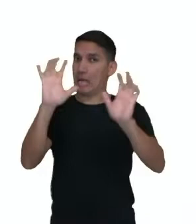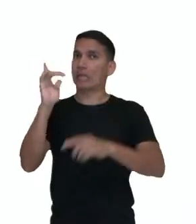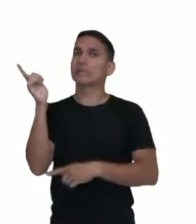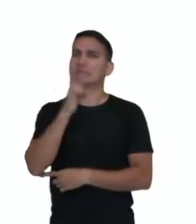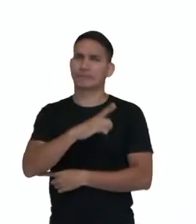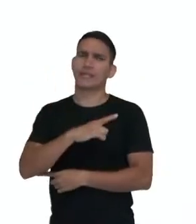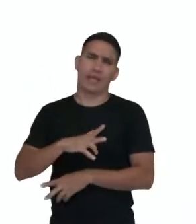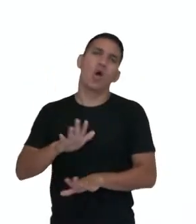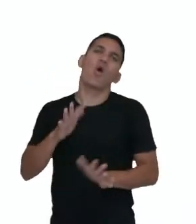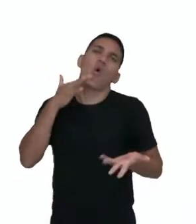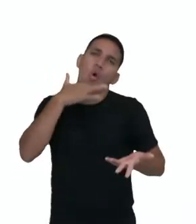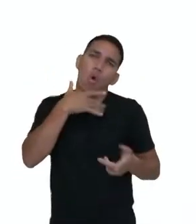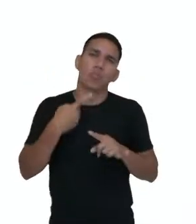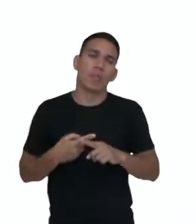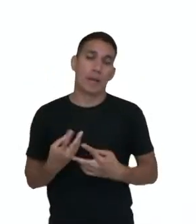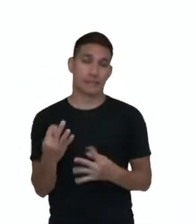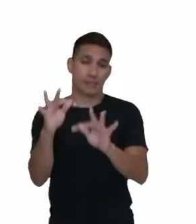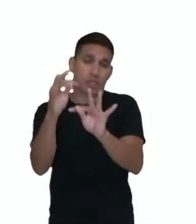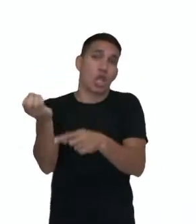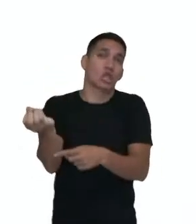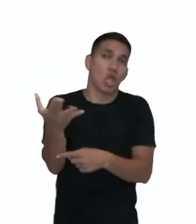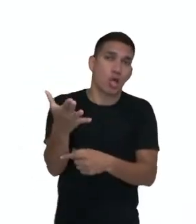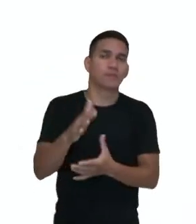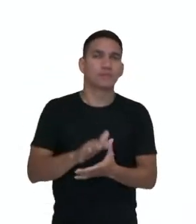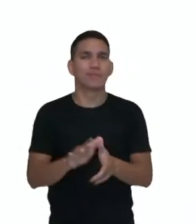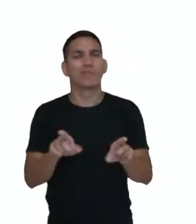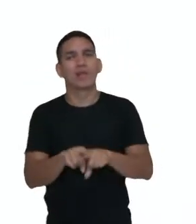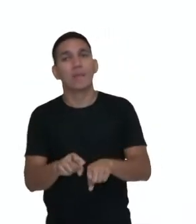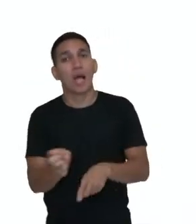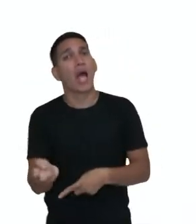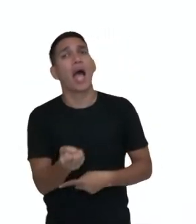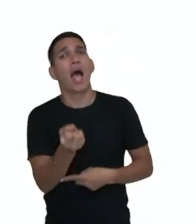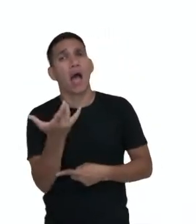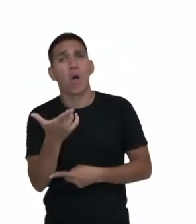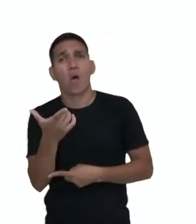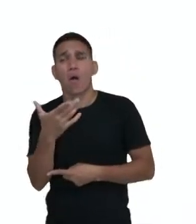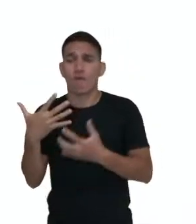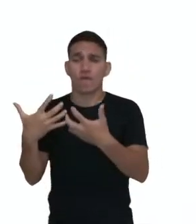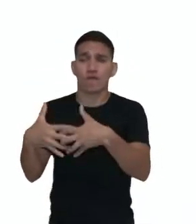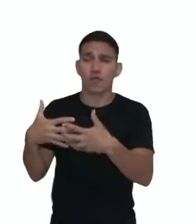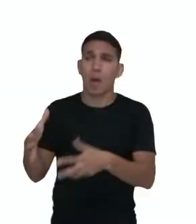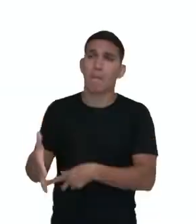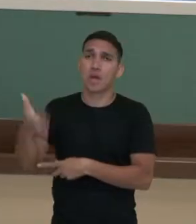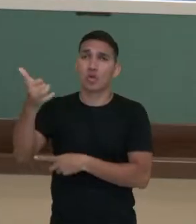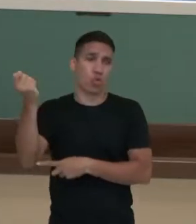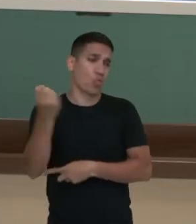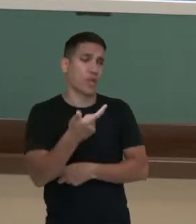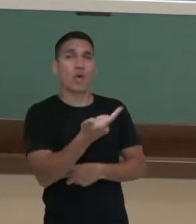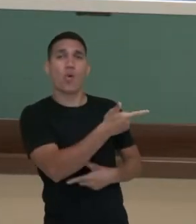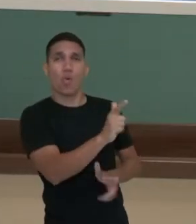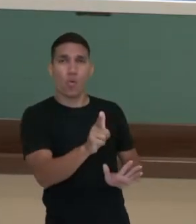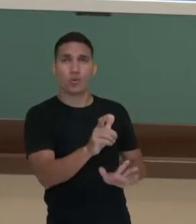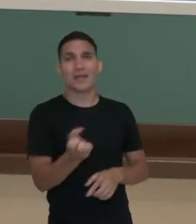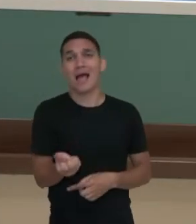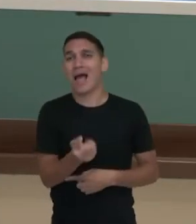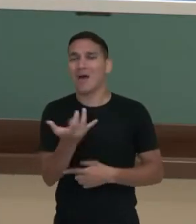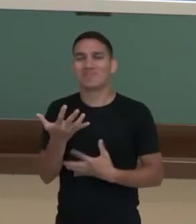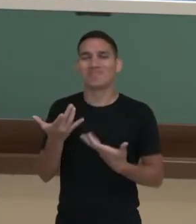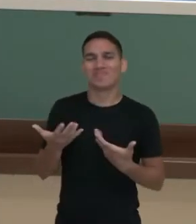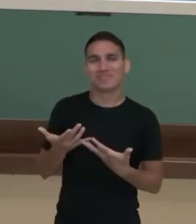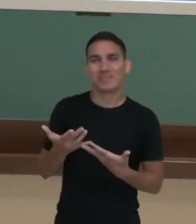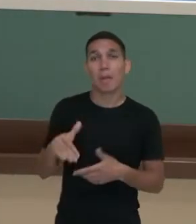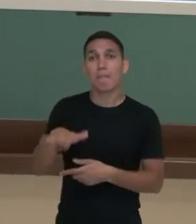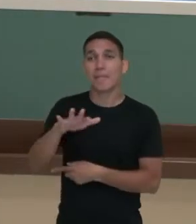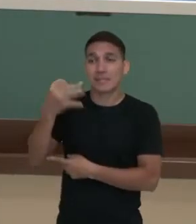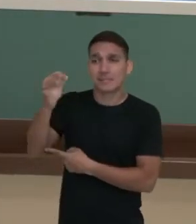porque é uma tecnologia nova, e alguns funcionam melhor do que os outros, né? Alguns estão dando mais certo